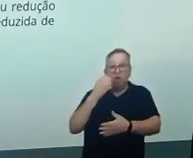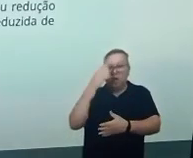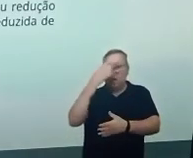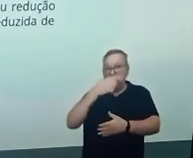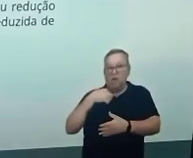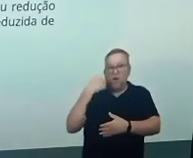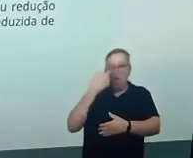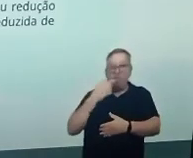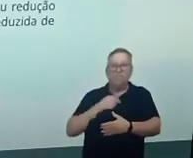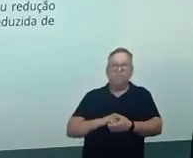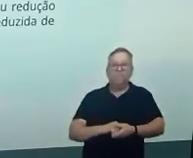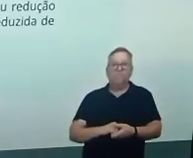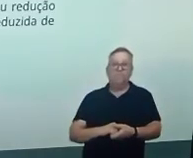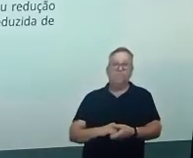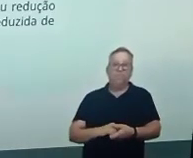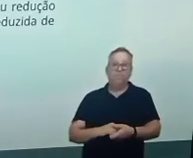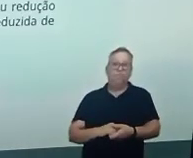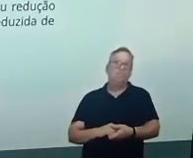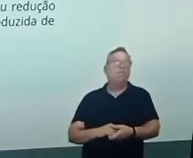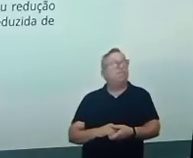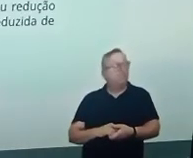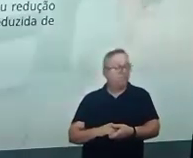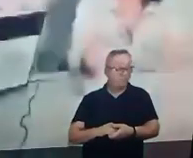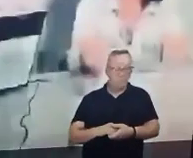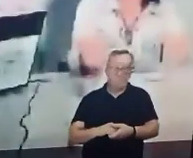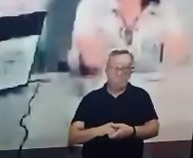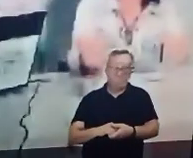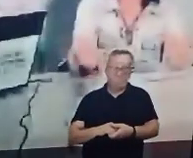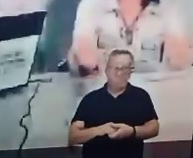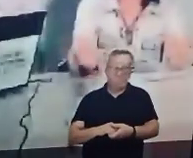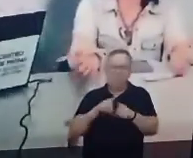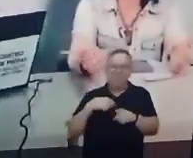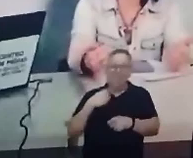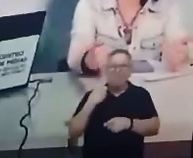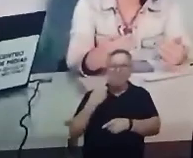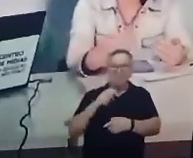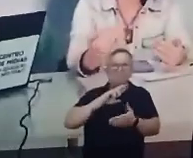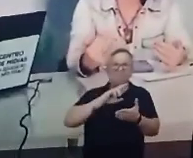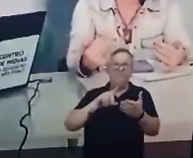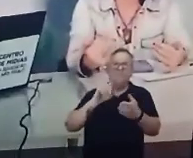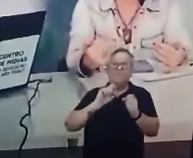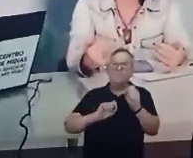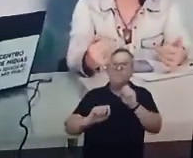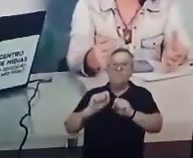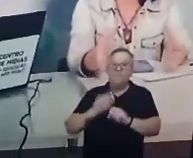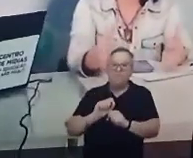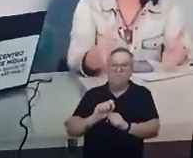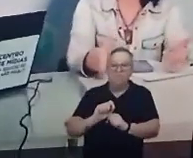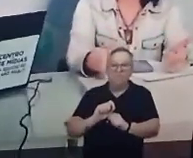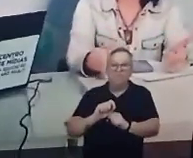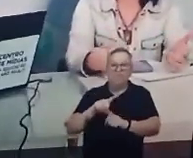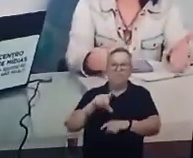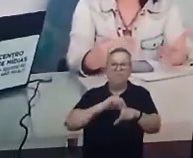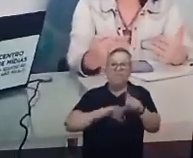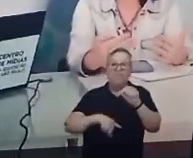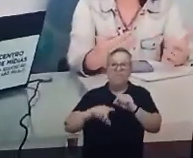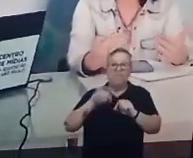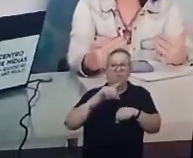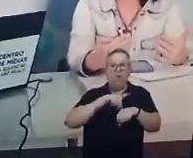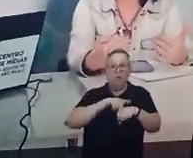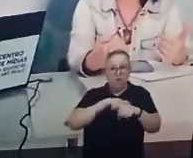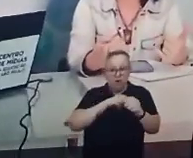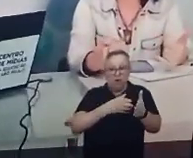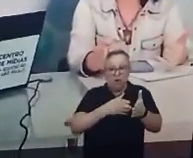passar. Que, na verdade, né, Thaís, a única diferença é na opção de jornada, porque